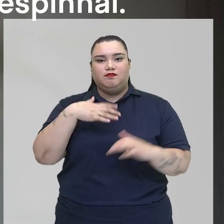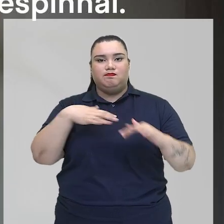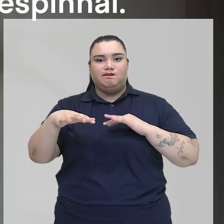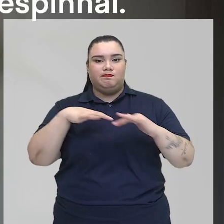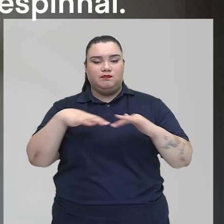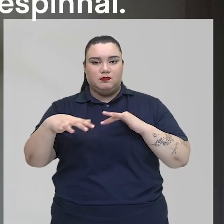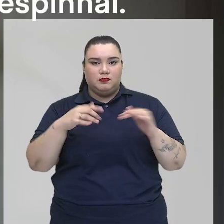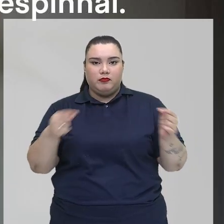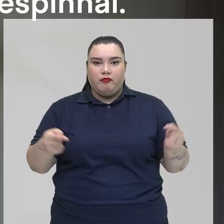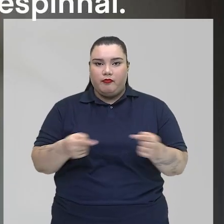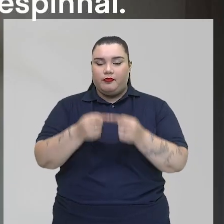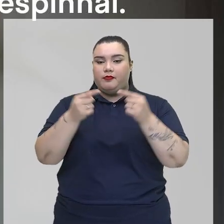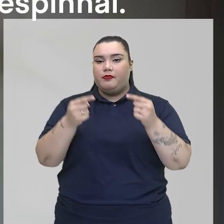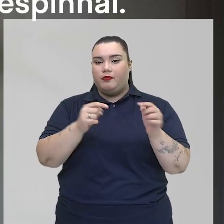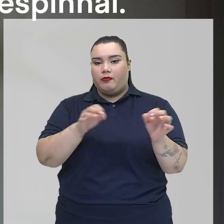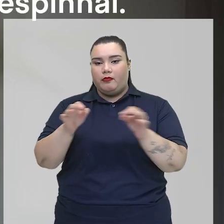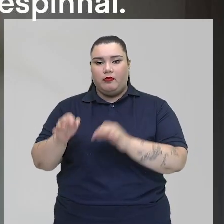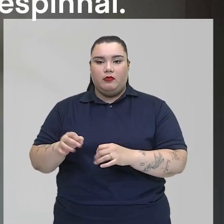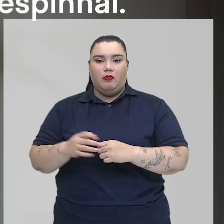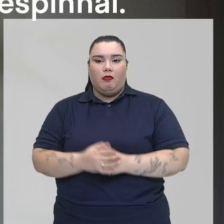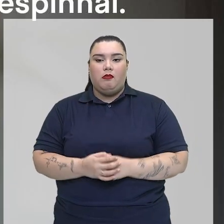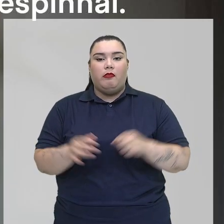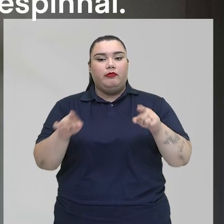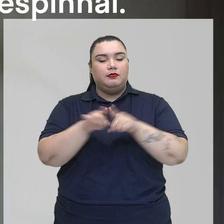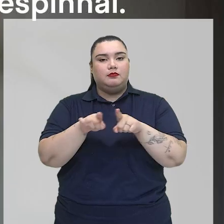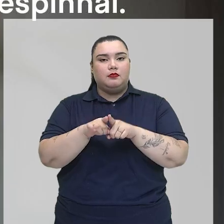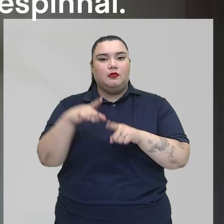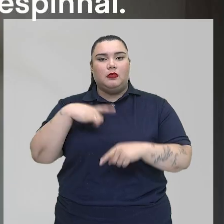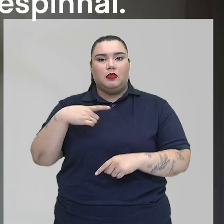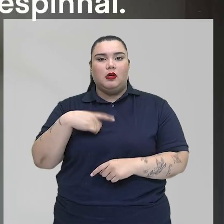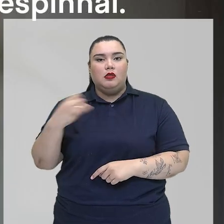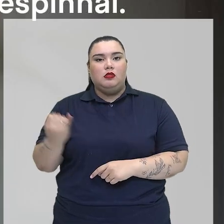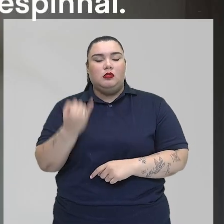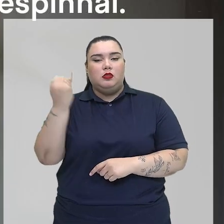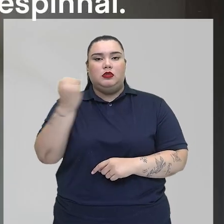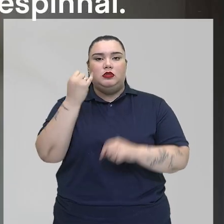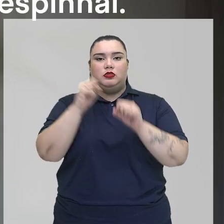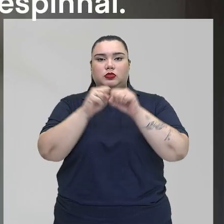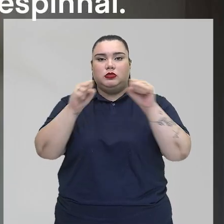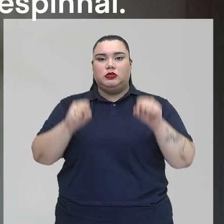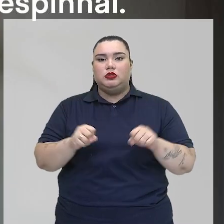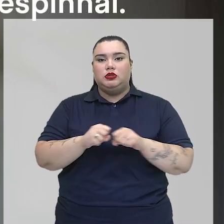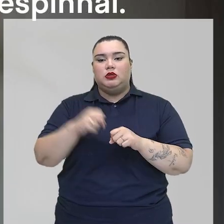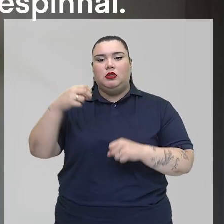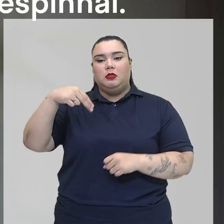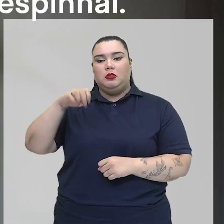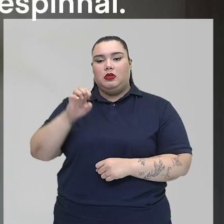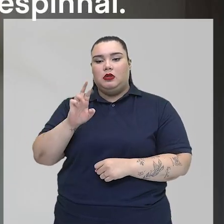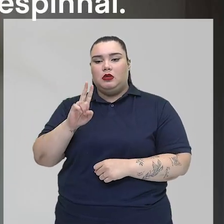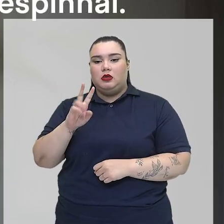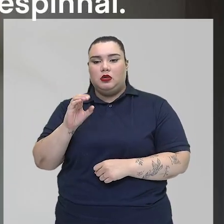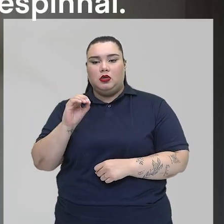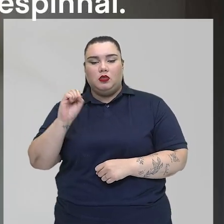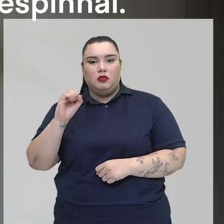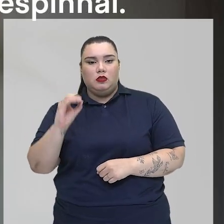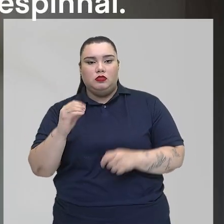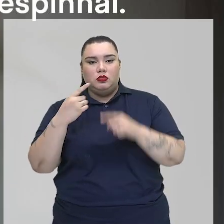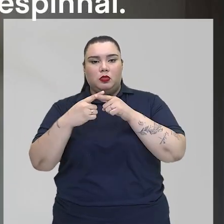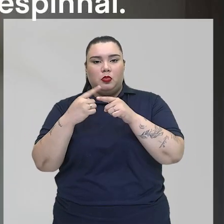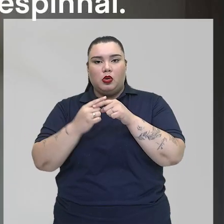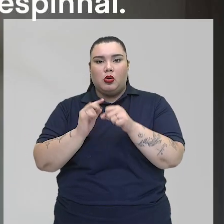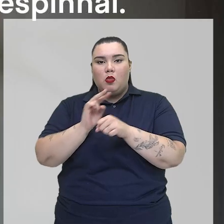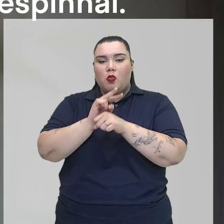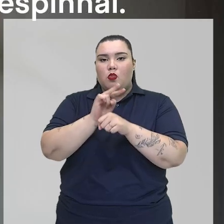realizar esses movimentos. Possui também uma importante função no sistema nervoso, já que protege